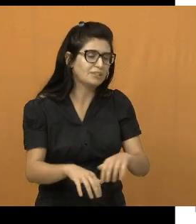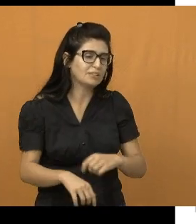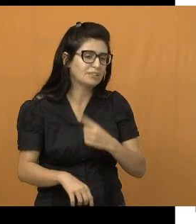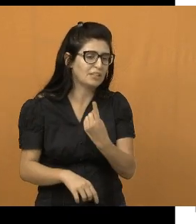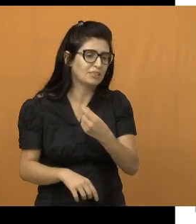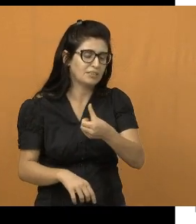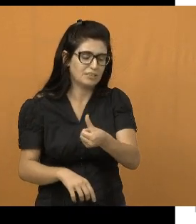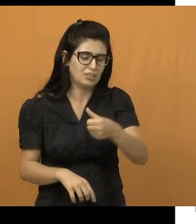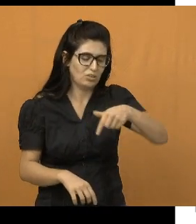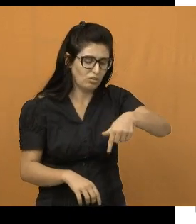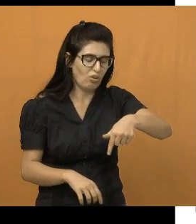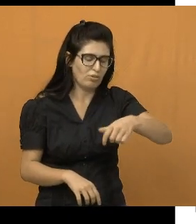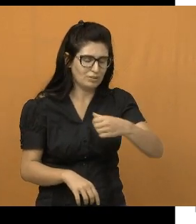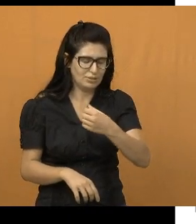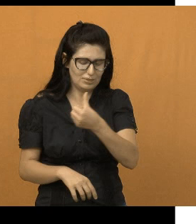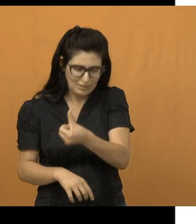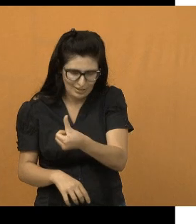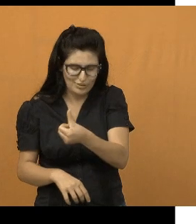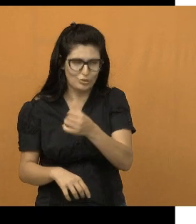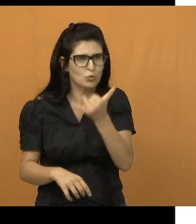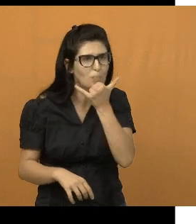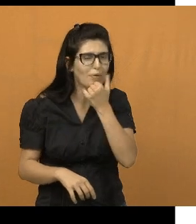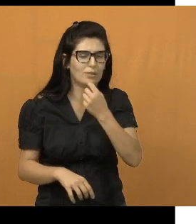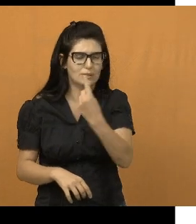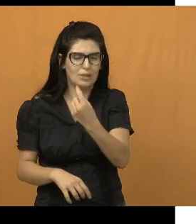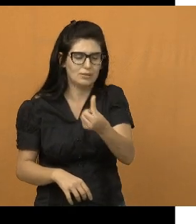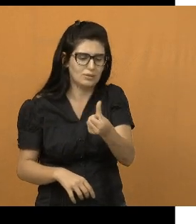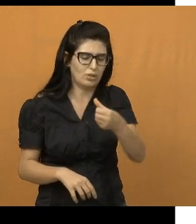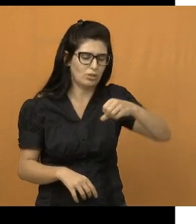procedimentos odontológicos.